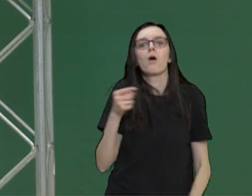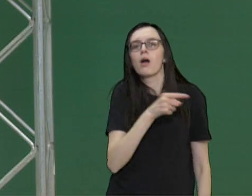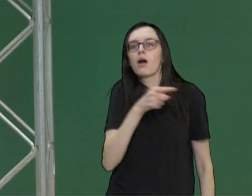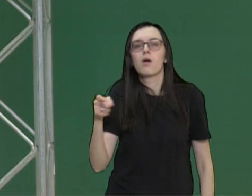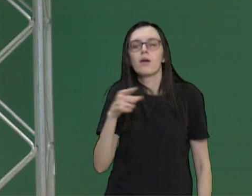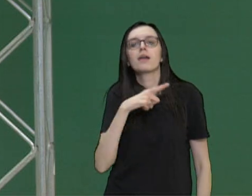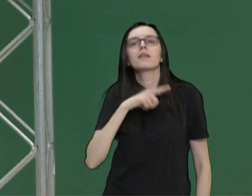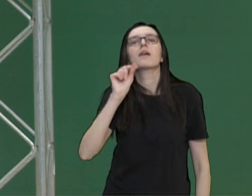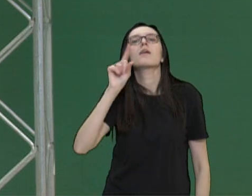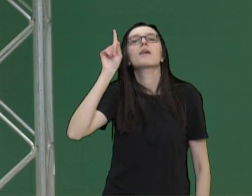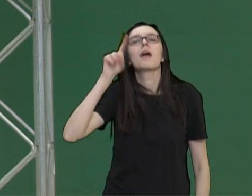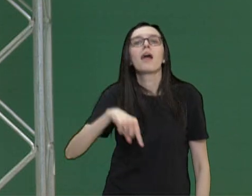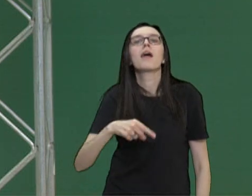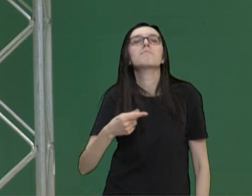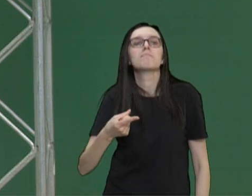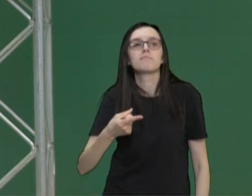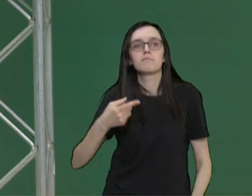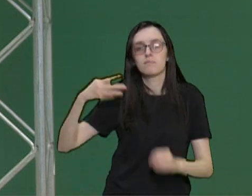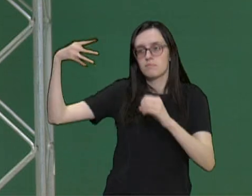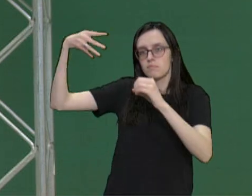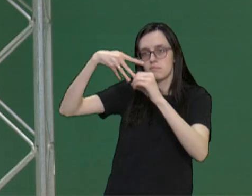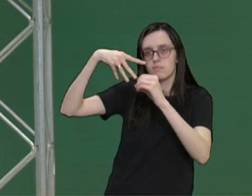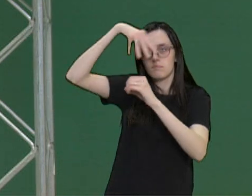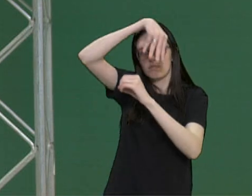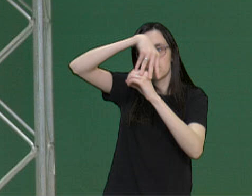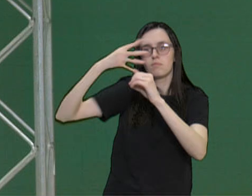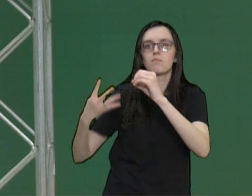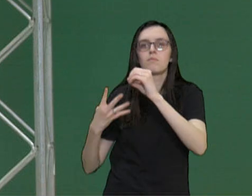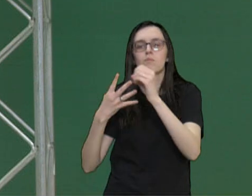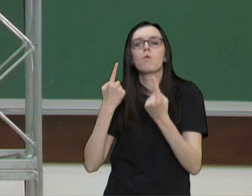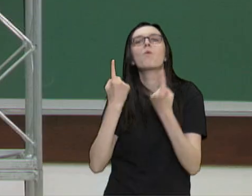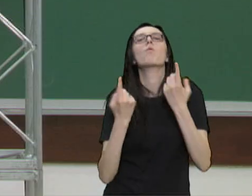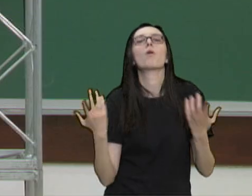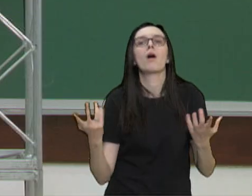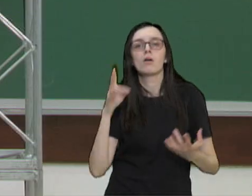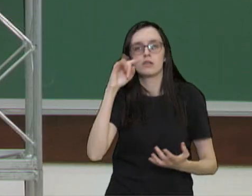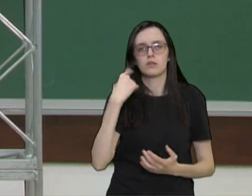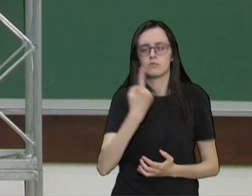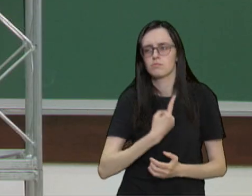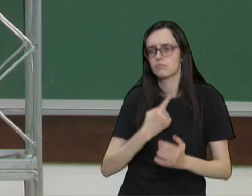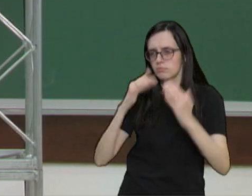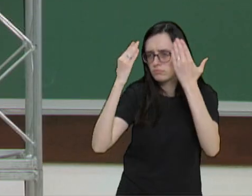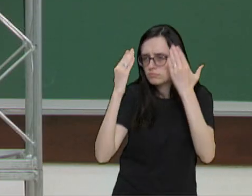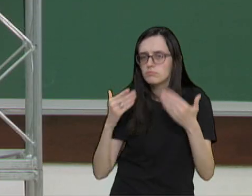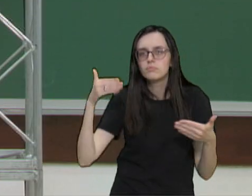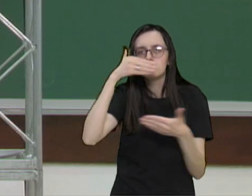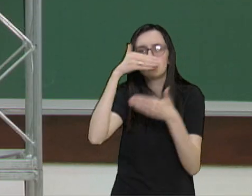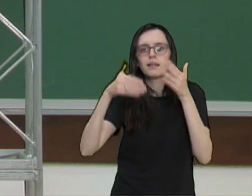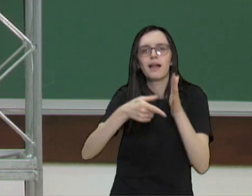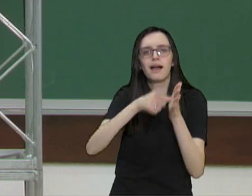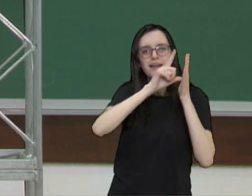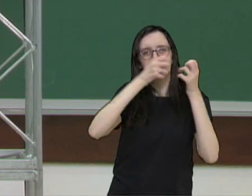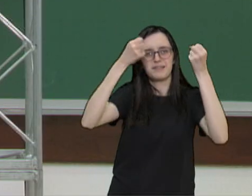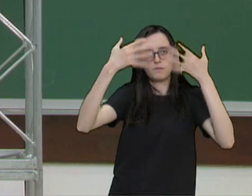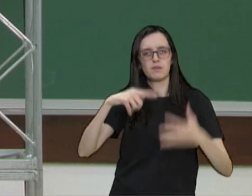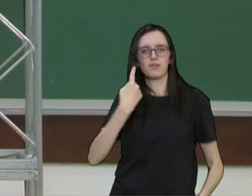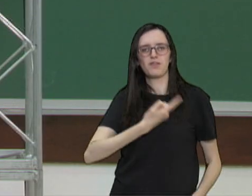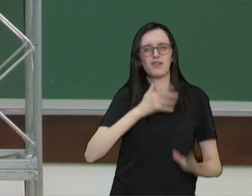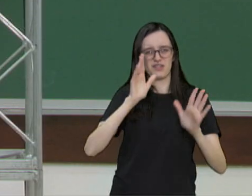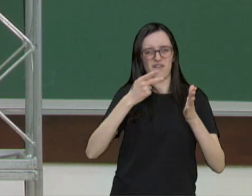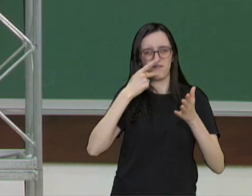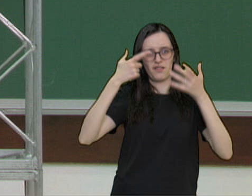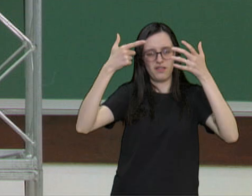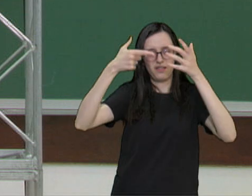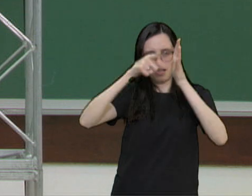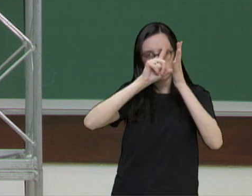elétrico convergem. Quais linhas de campo entram dentro da carga? Se a gente for analisar nos slides anteriores, aqui a gente acabou de falar,